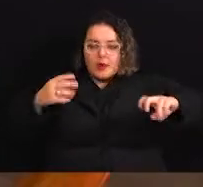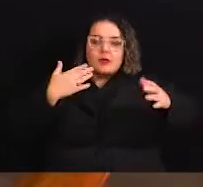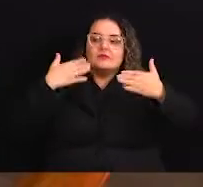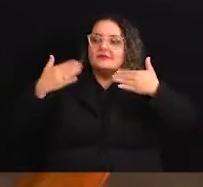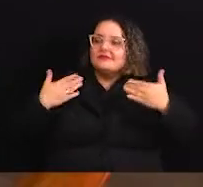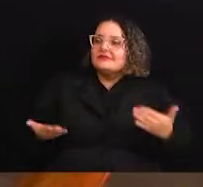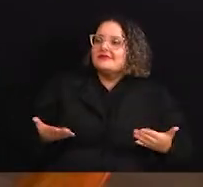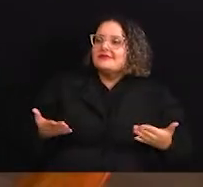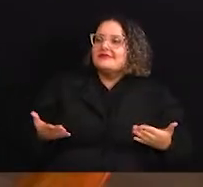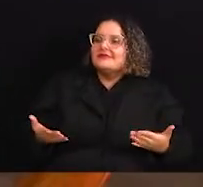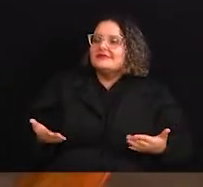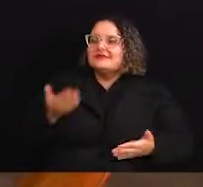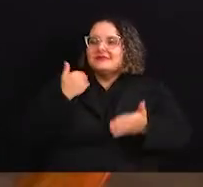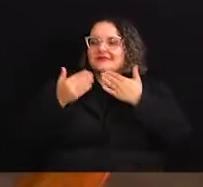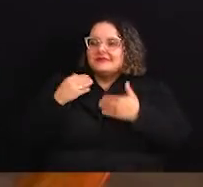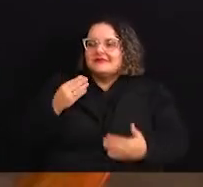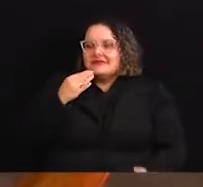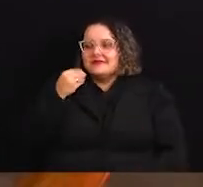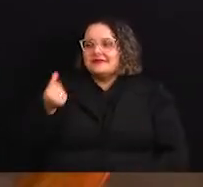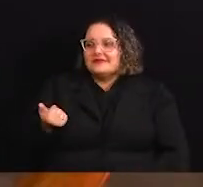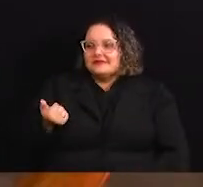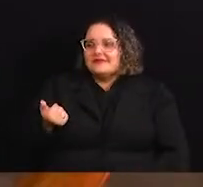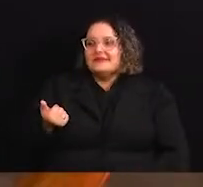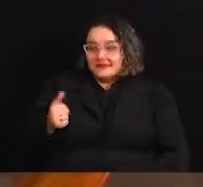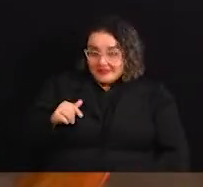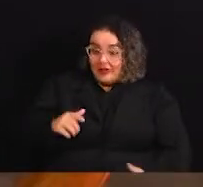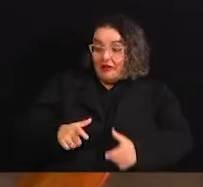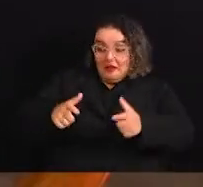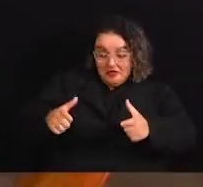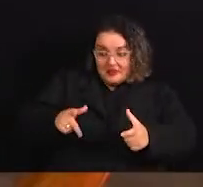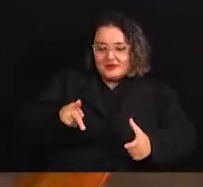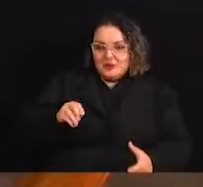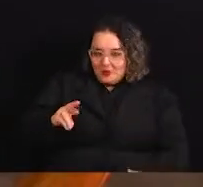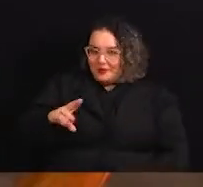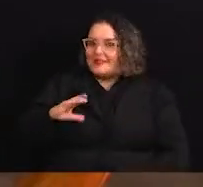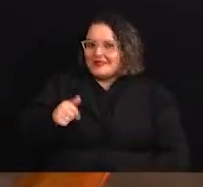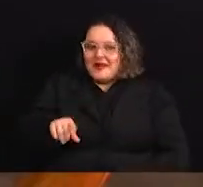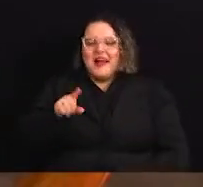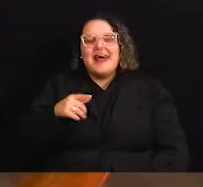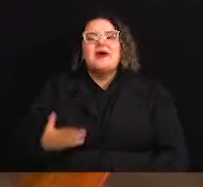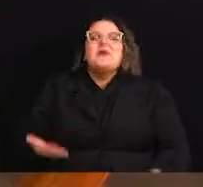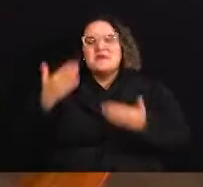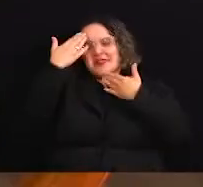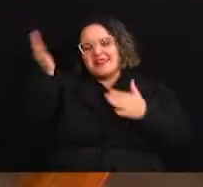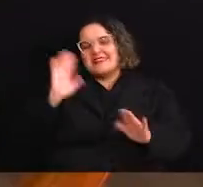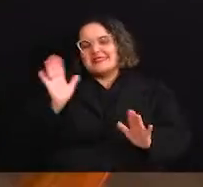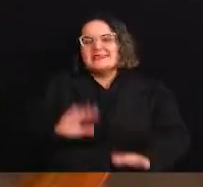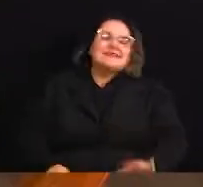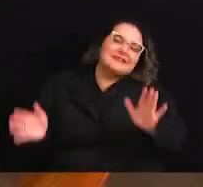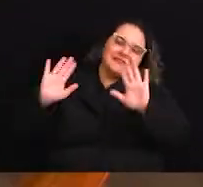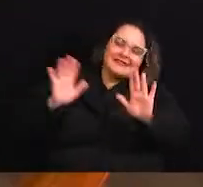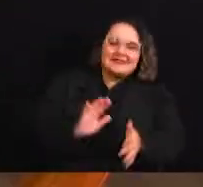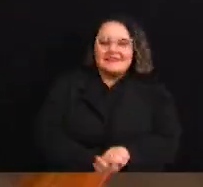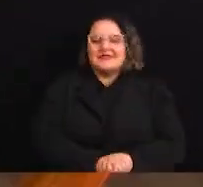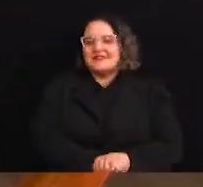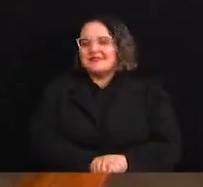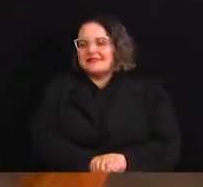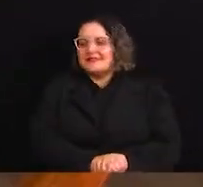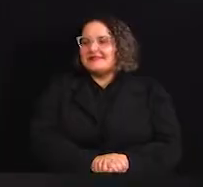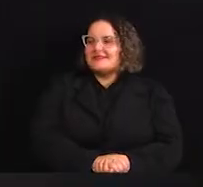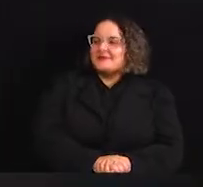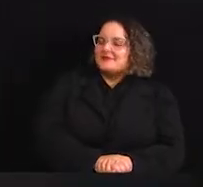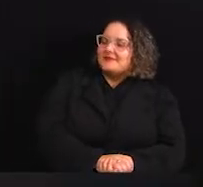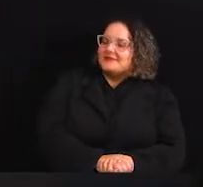sentar aqui pra gente terminar de degustar essa grande porção, né? É isso aí, ela é bem grande. Valeu, gente. Tchau, tchau. Tchau, tchau.